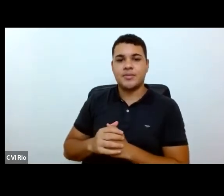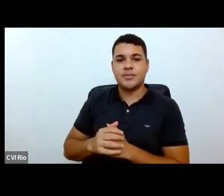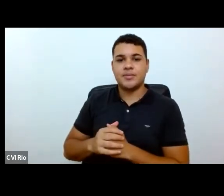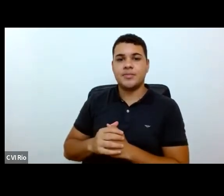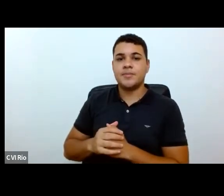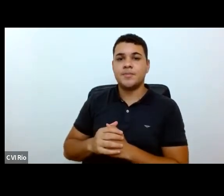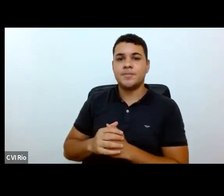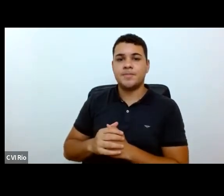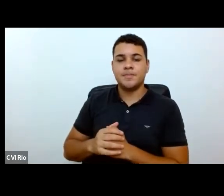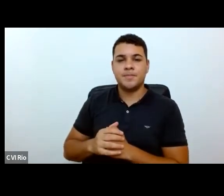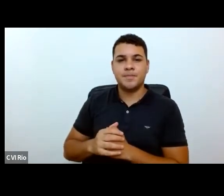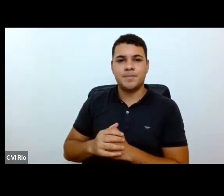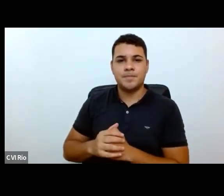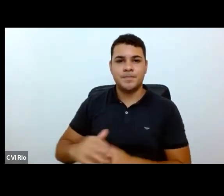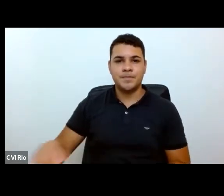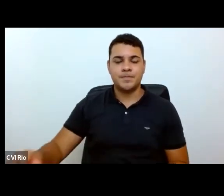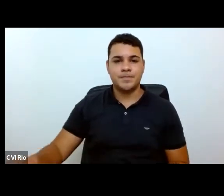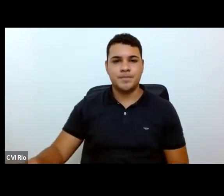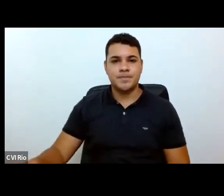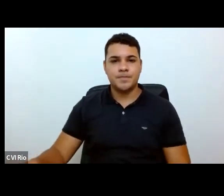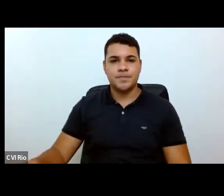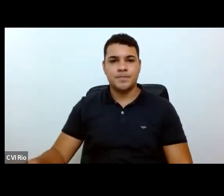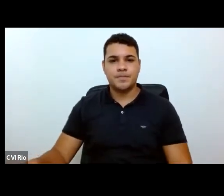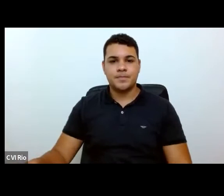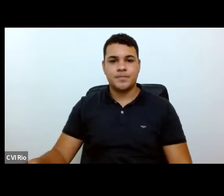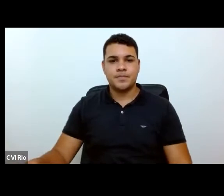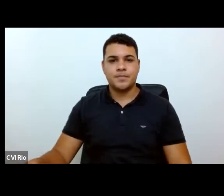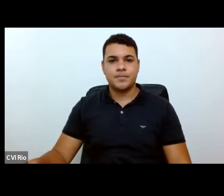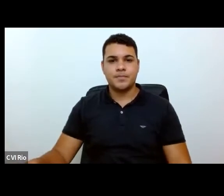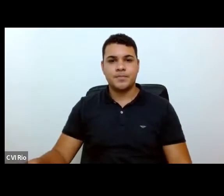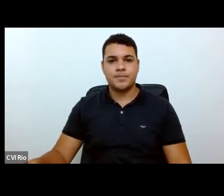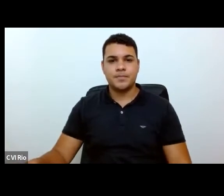rio assim como